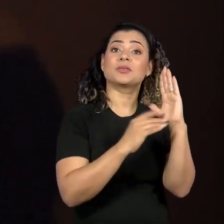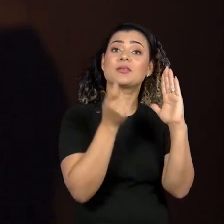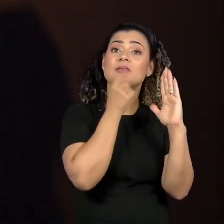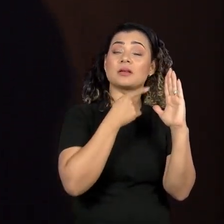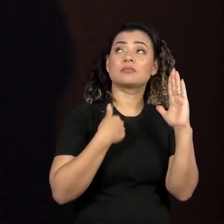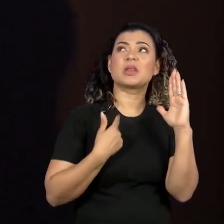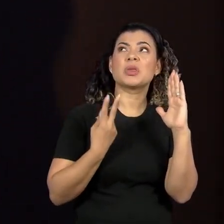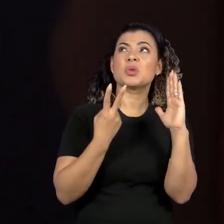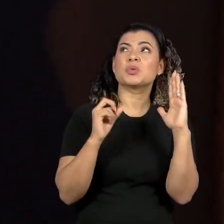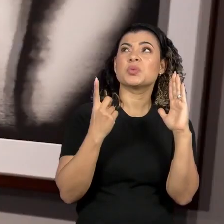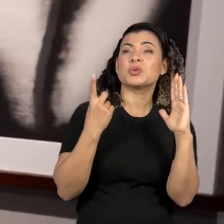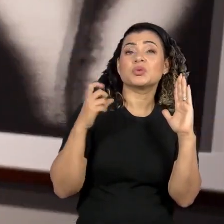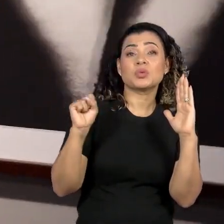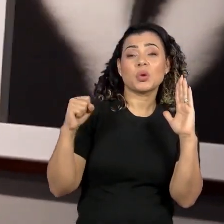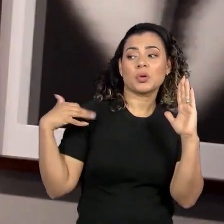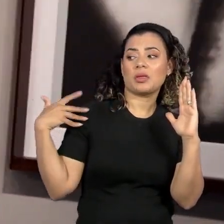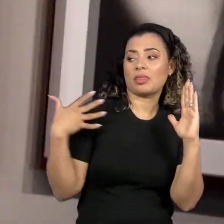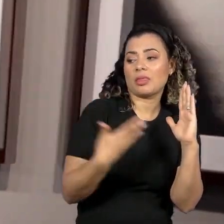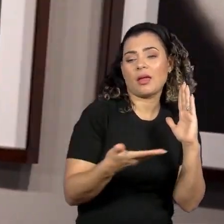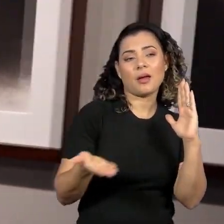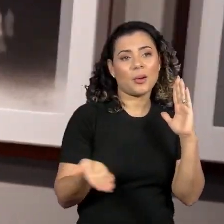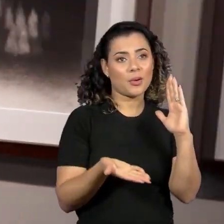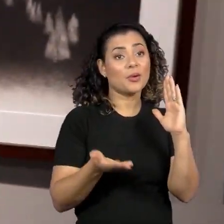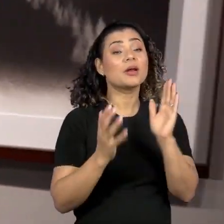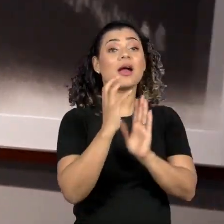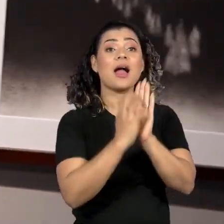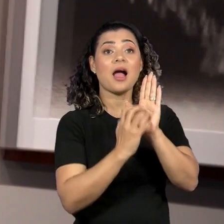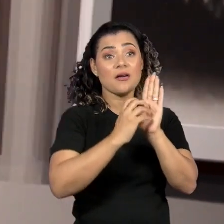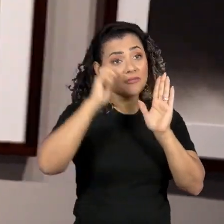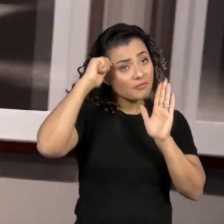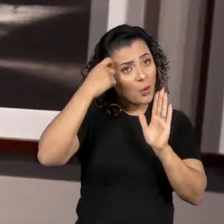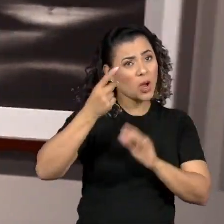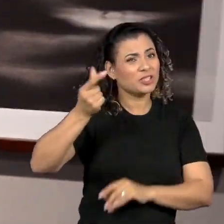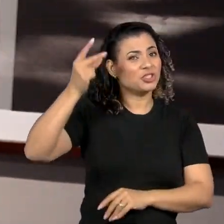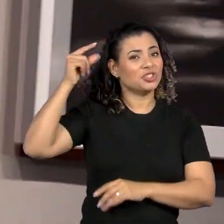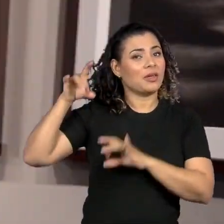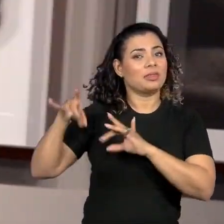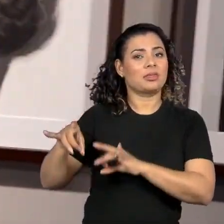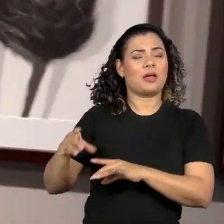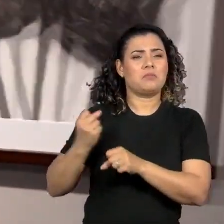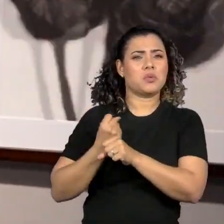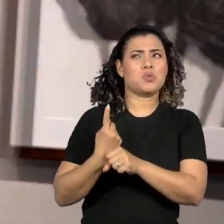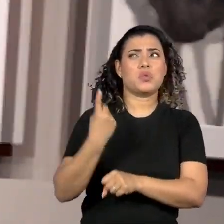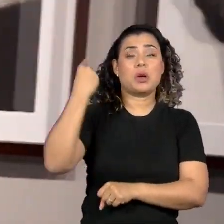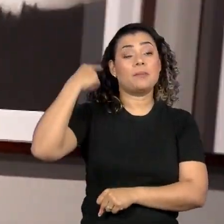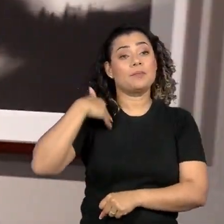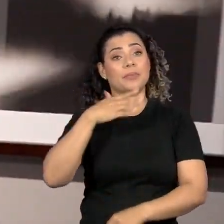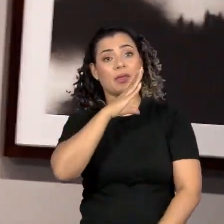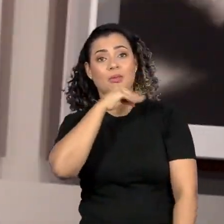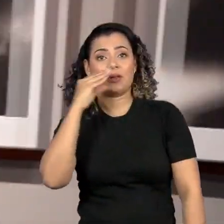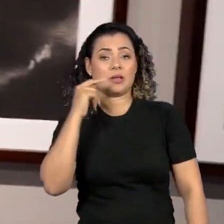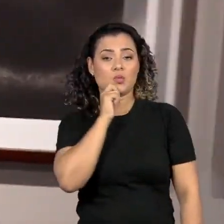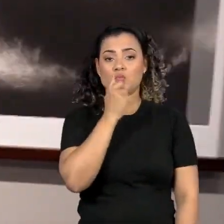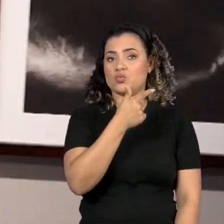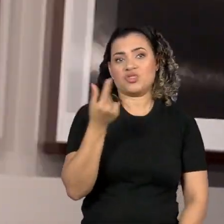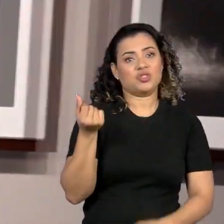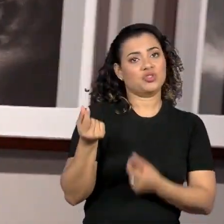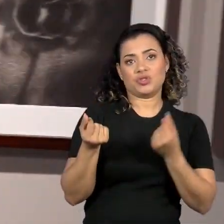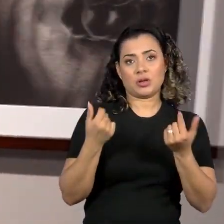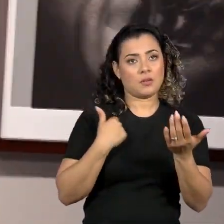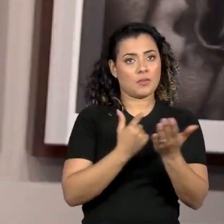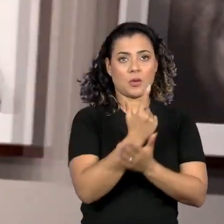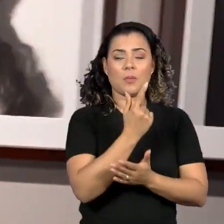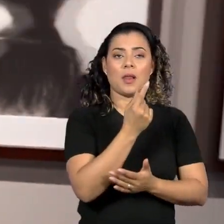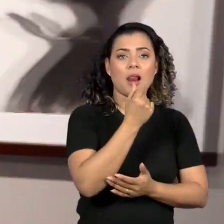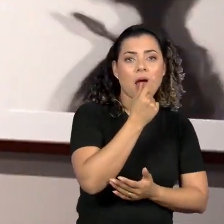de 2018 para cá. E no carvão, uma técnica bem antiga que vem da minha adolescência. Eu não tinha dinheiro para comprar